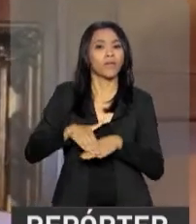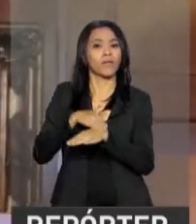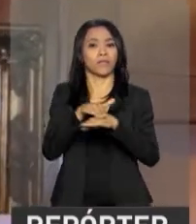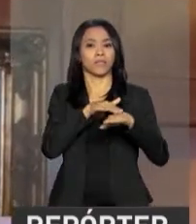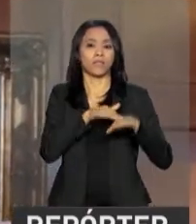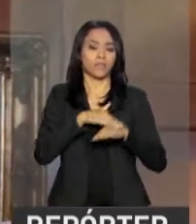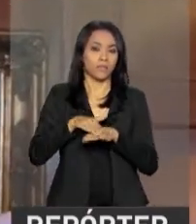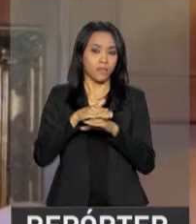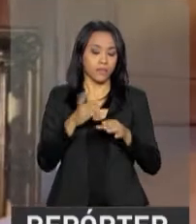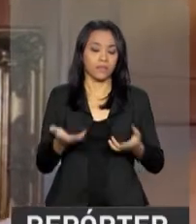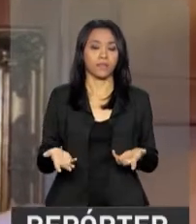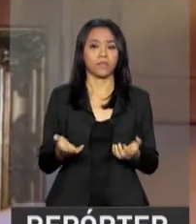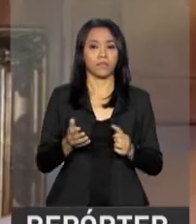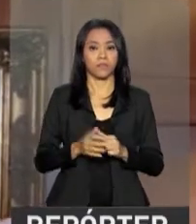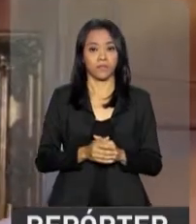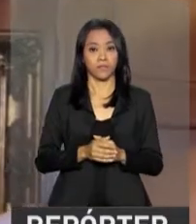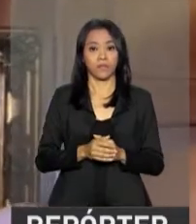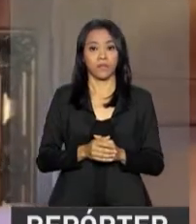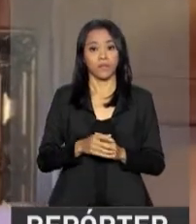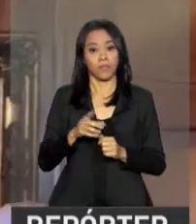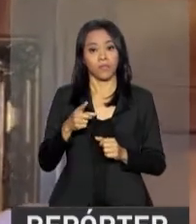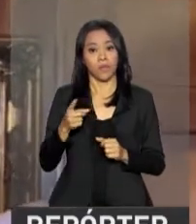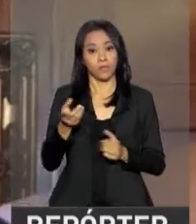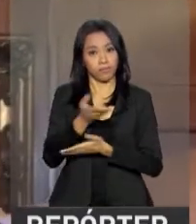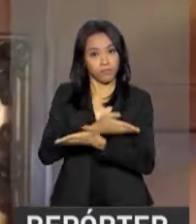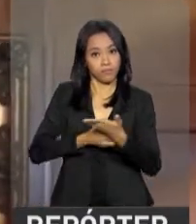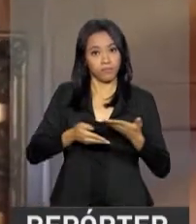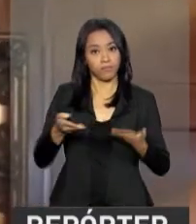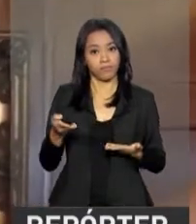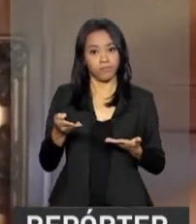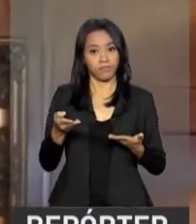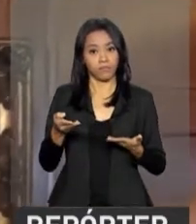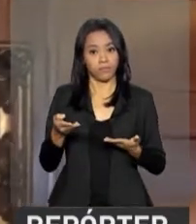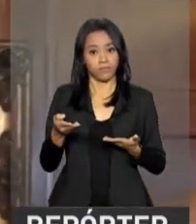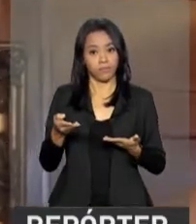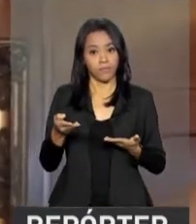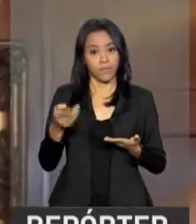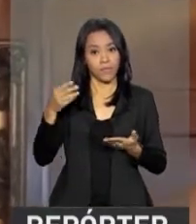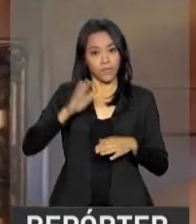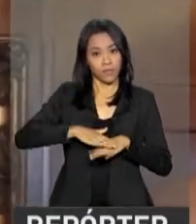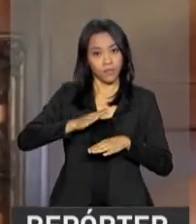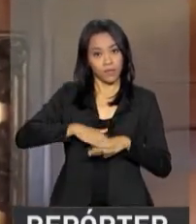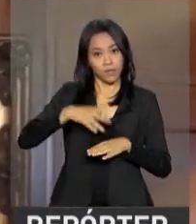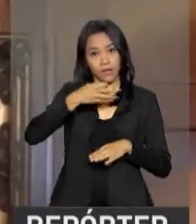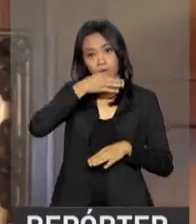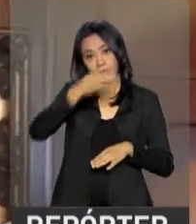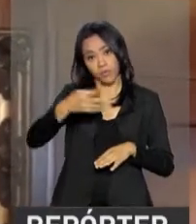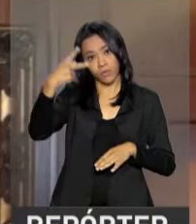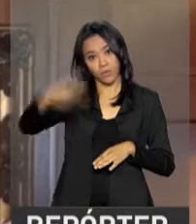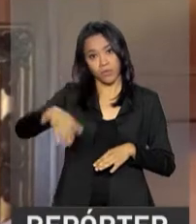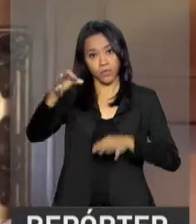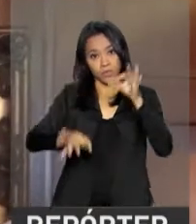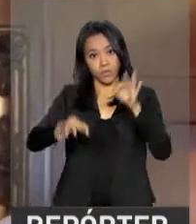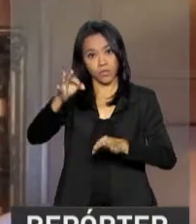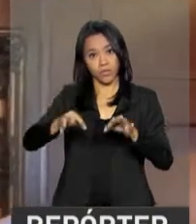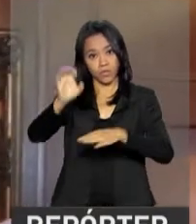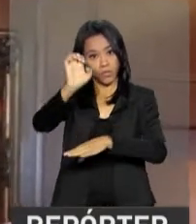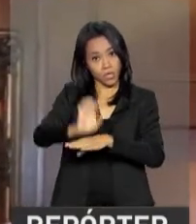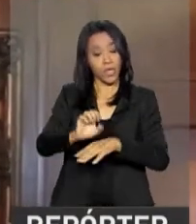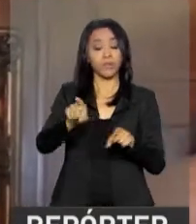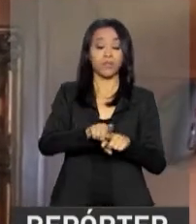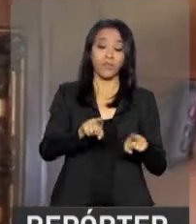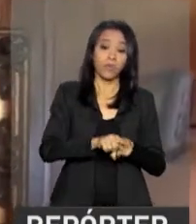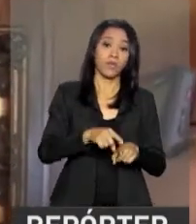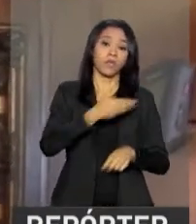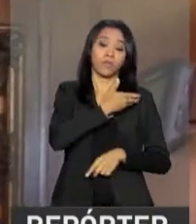e uma educação de parte a parte na perspectiva da justiça do estado ea perspectiva de interesse da união porque